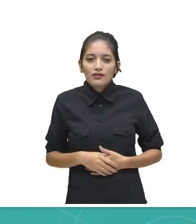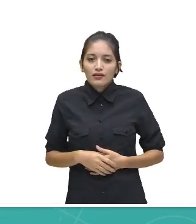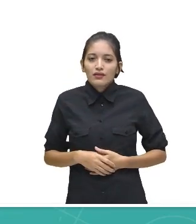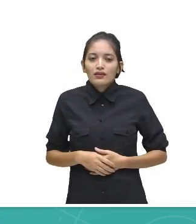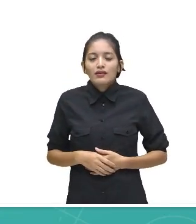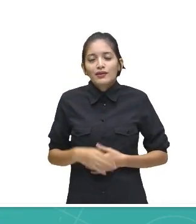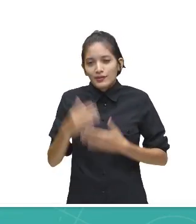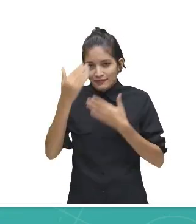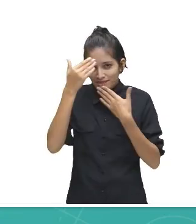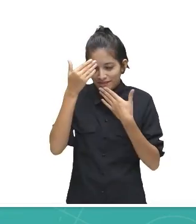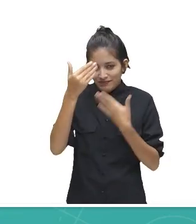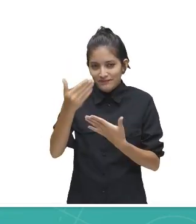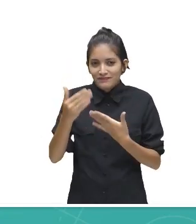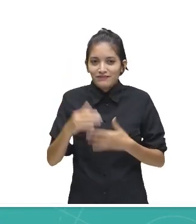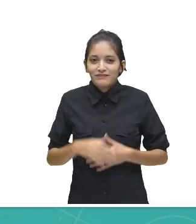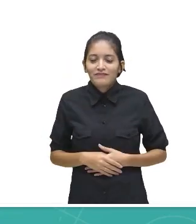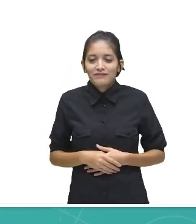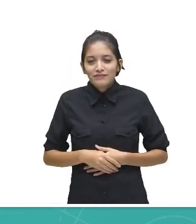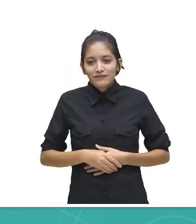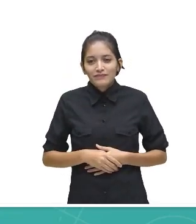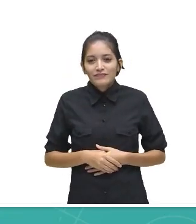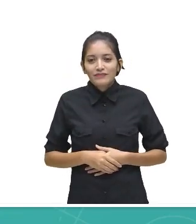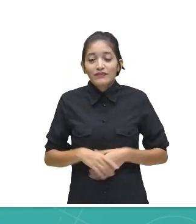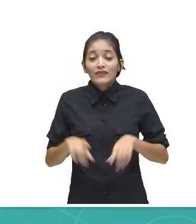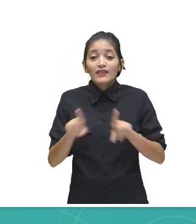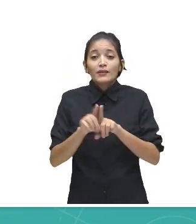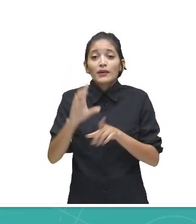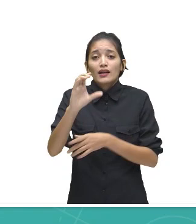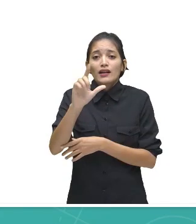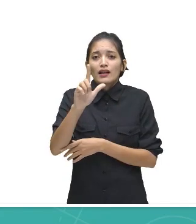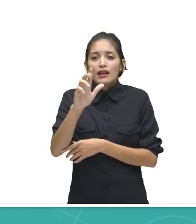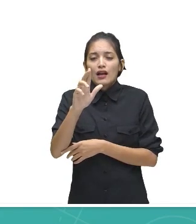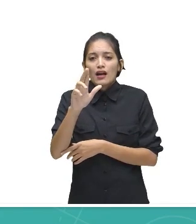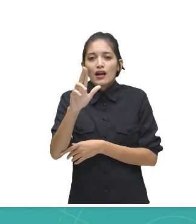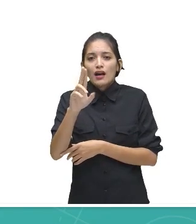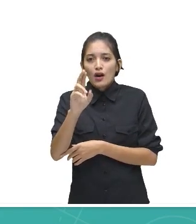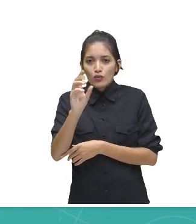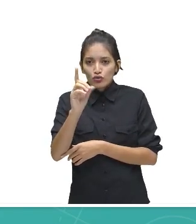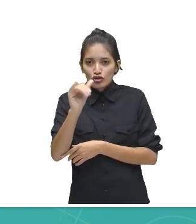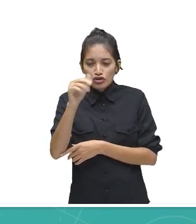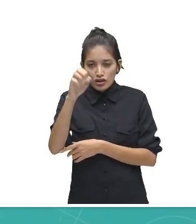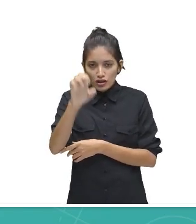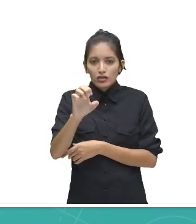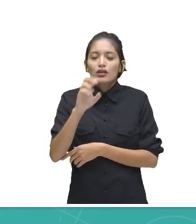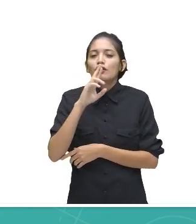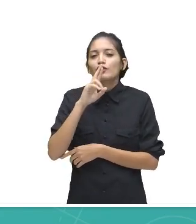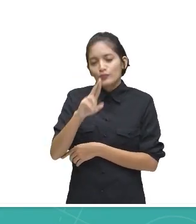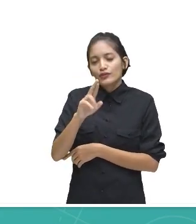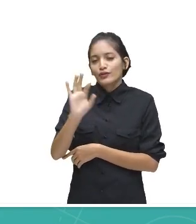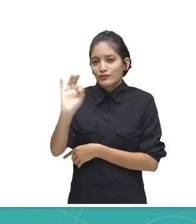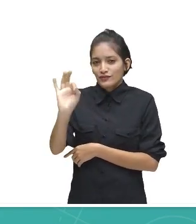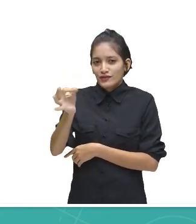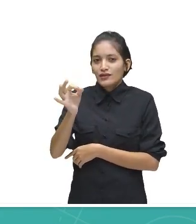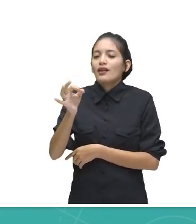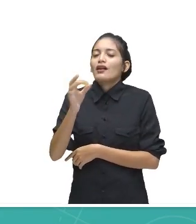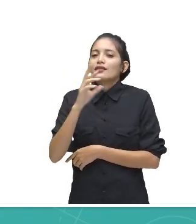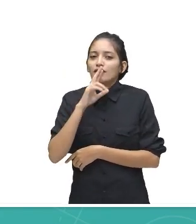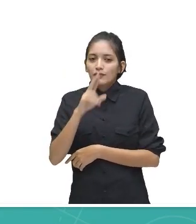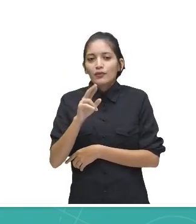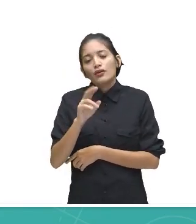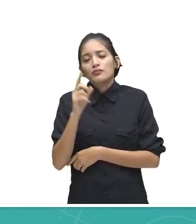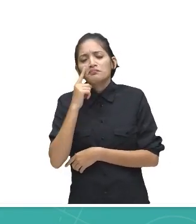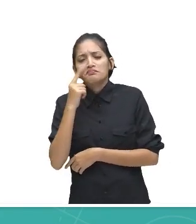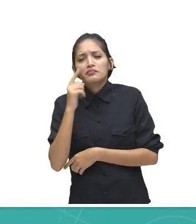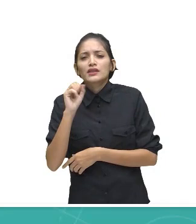pelas suas palavras, tá? Eu tento. Claudiane respondeu a segunda questão, né, colocou aí direitinho as respostas, vamos já ver se